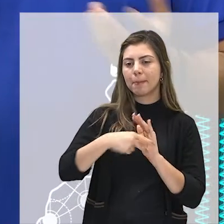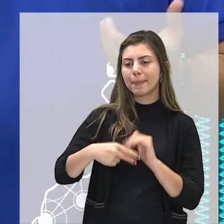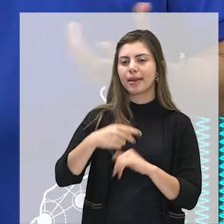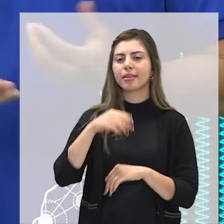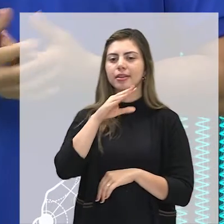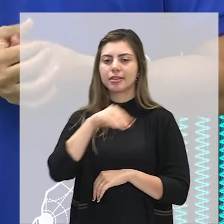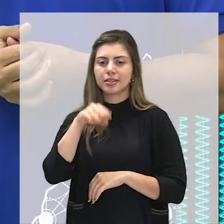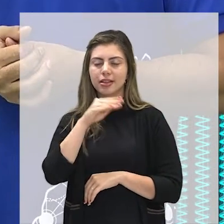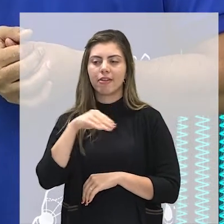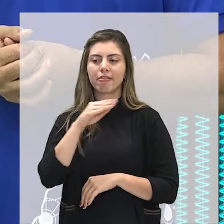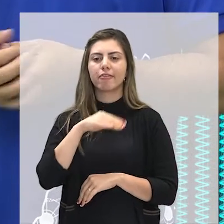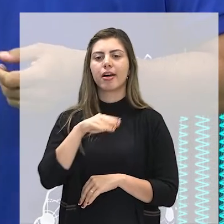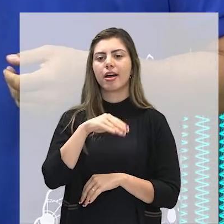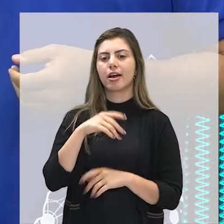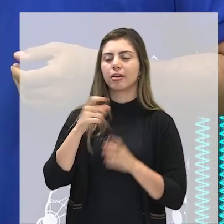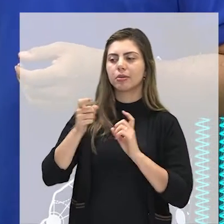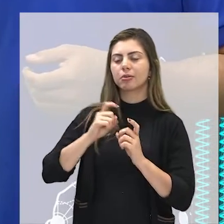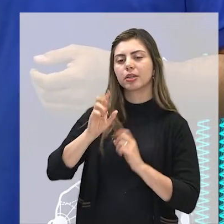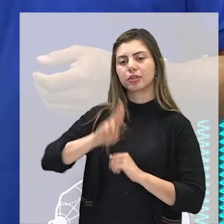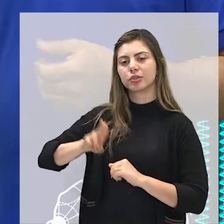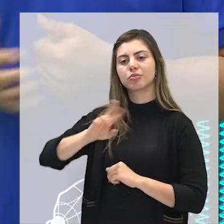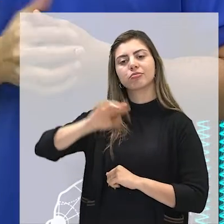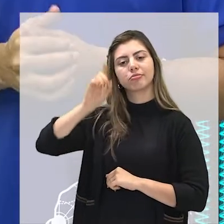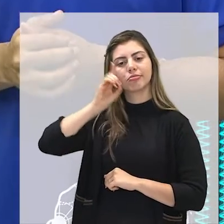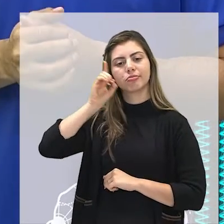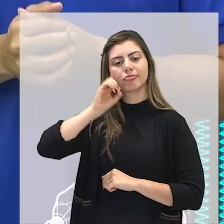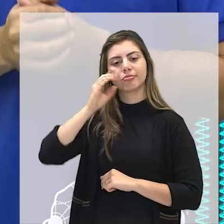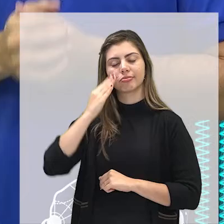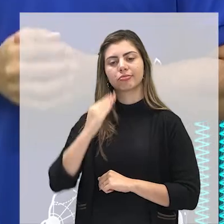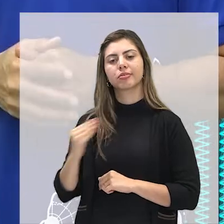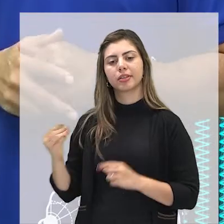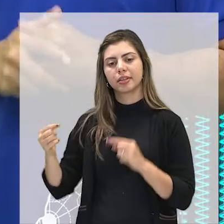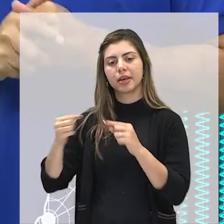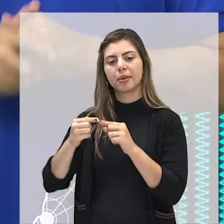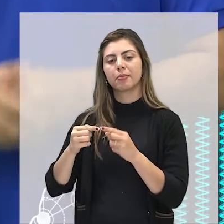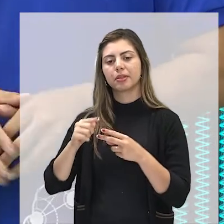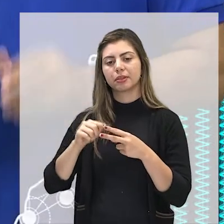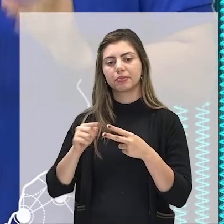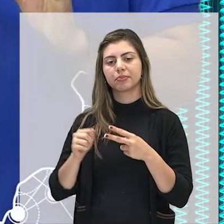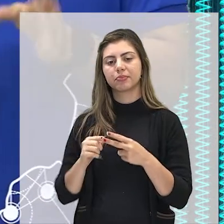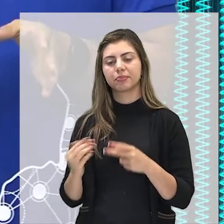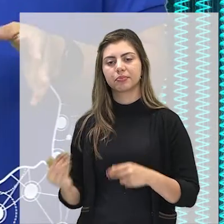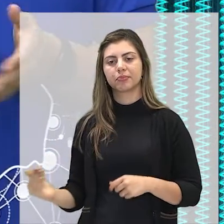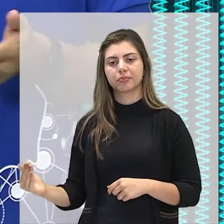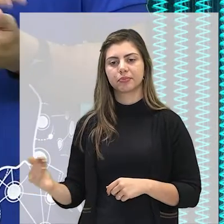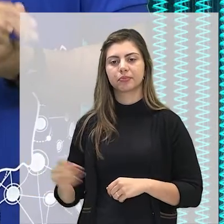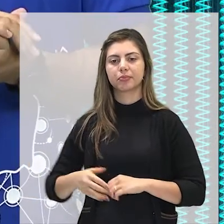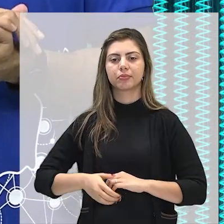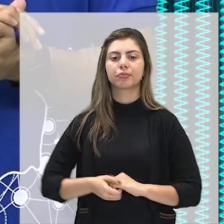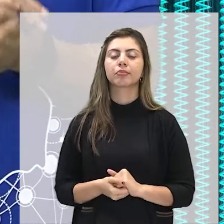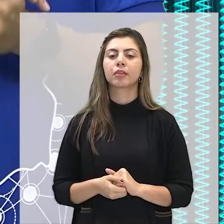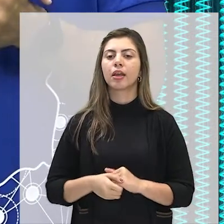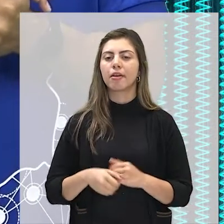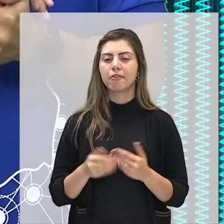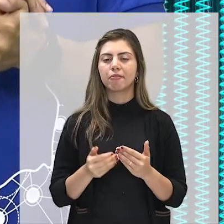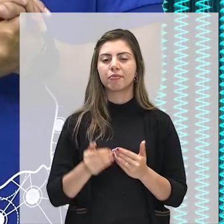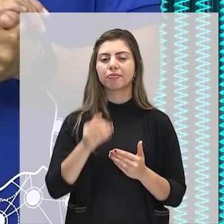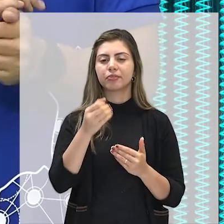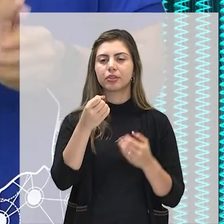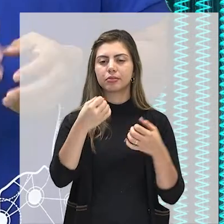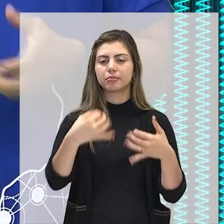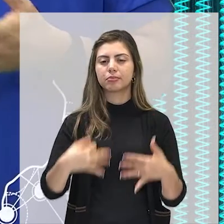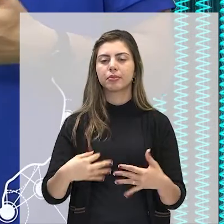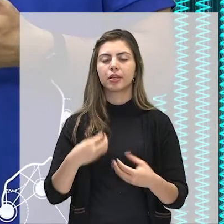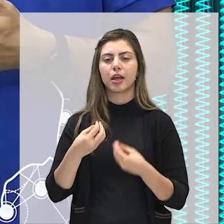típicas de uma conversa cotidiana, que é o let's and why don't we, que nós vamos ver cada uma delas agora na